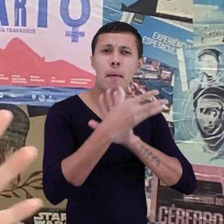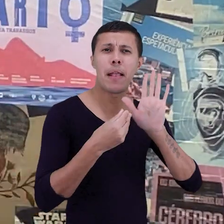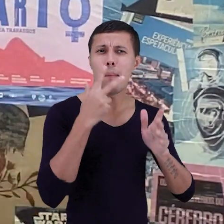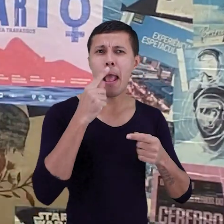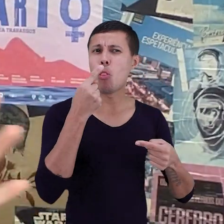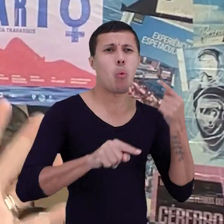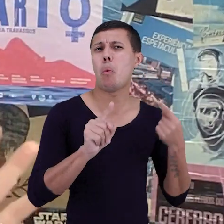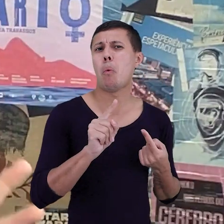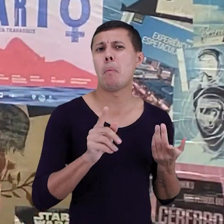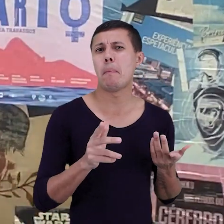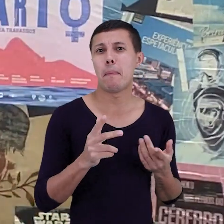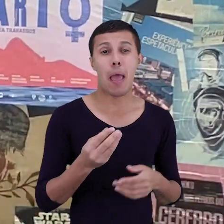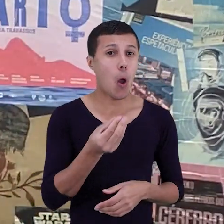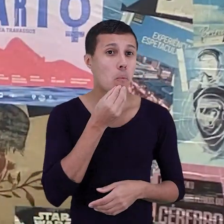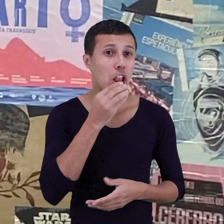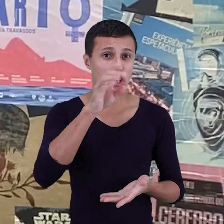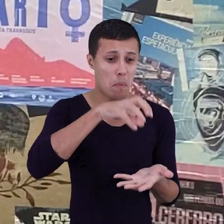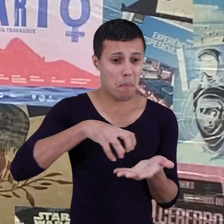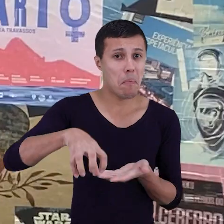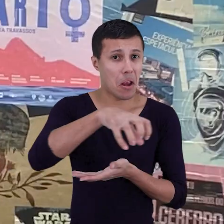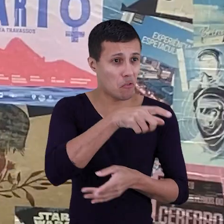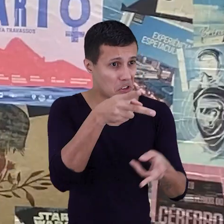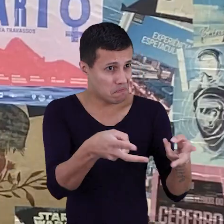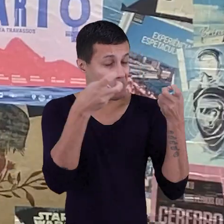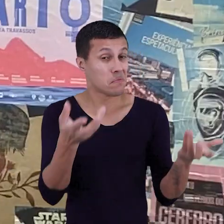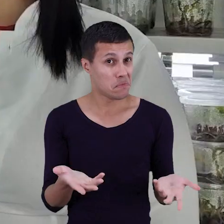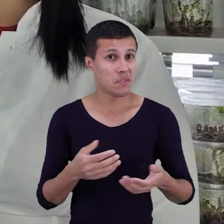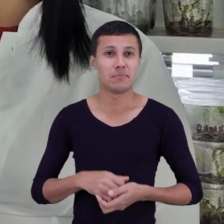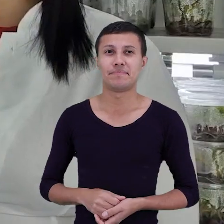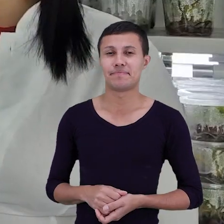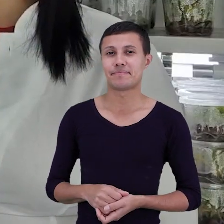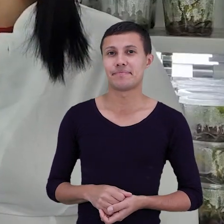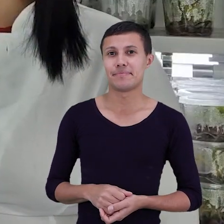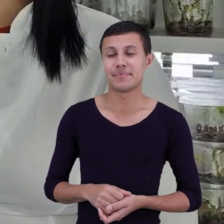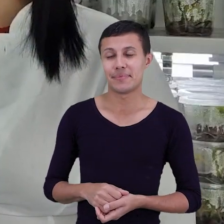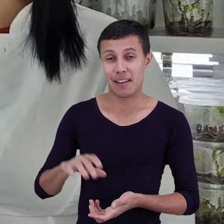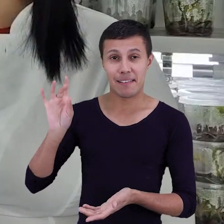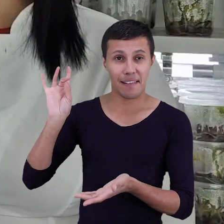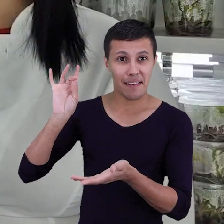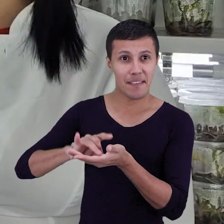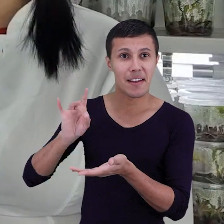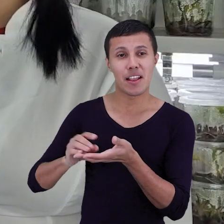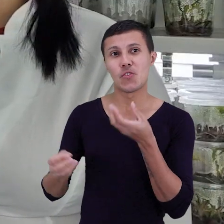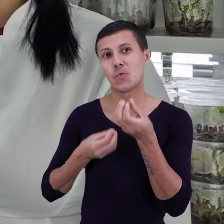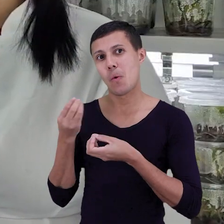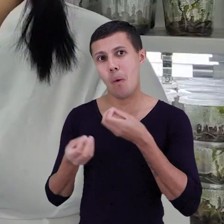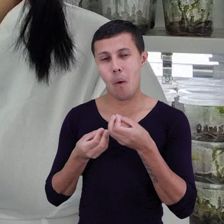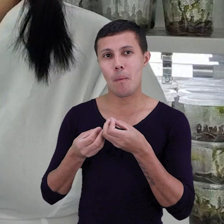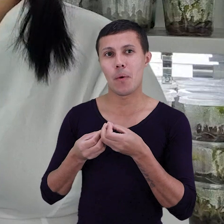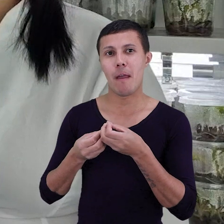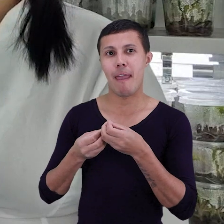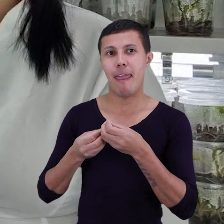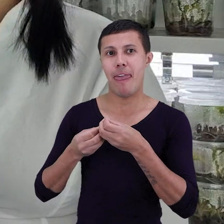nada a ver? É uma questão de oportunidade mesmo de mercado que vocês identificaram? É uma forma de aderir,